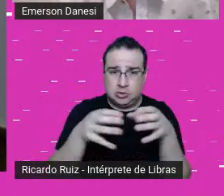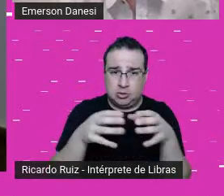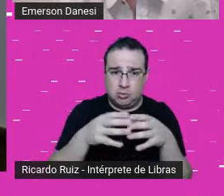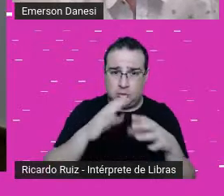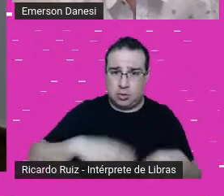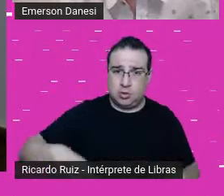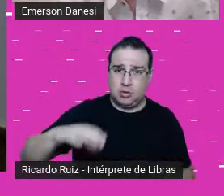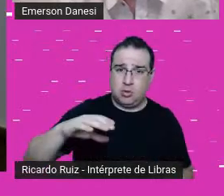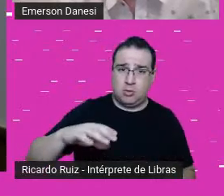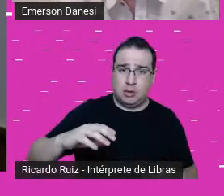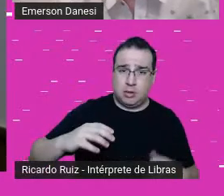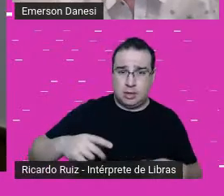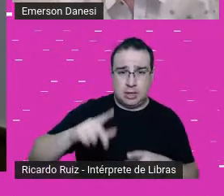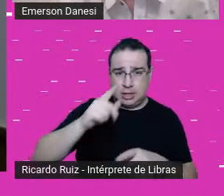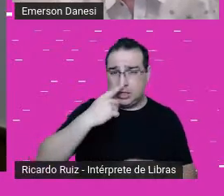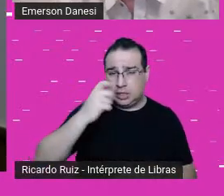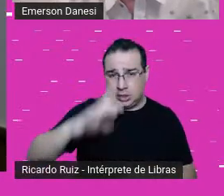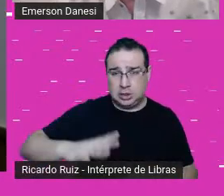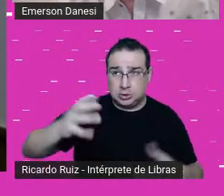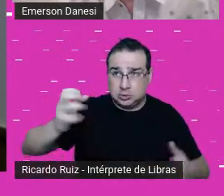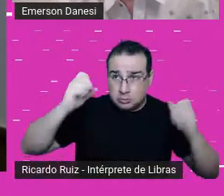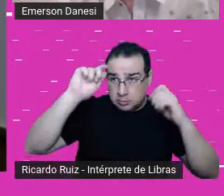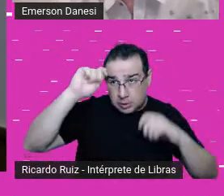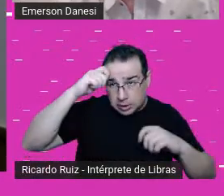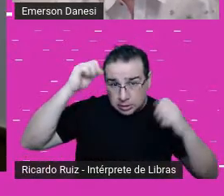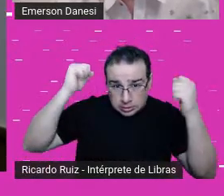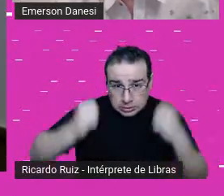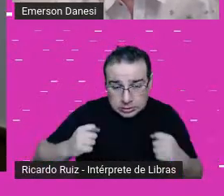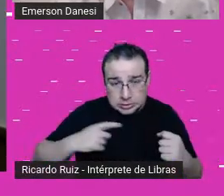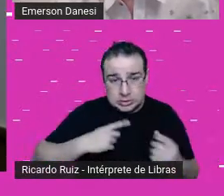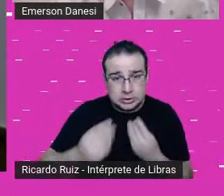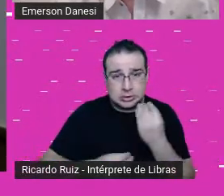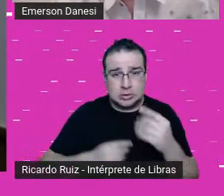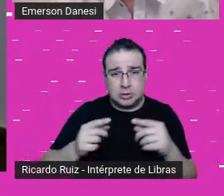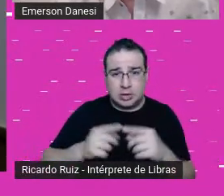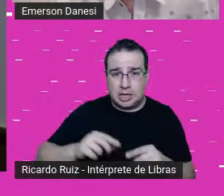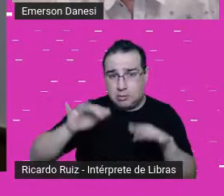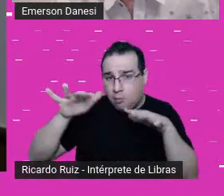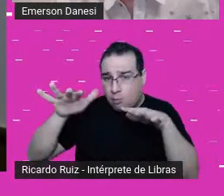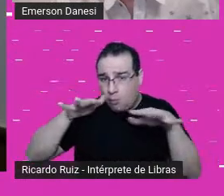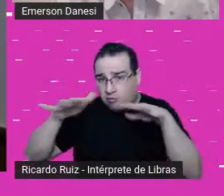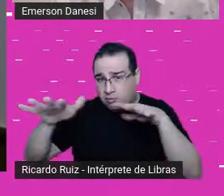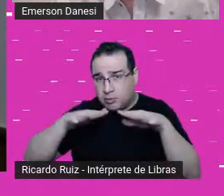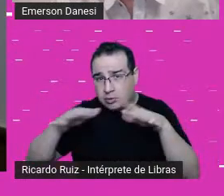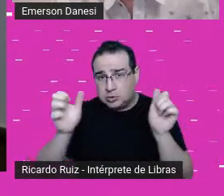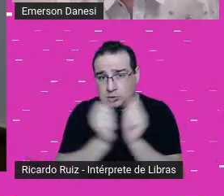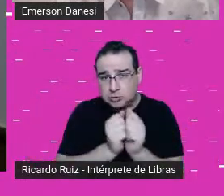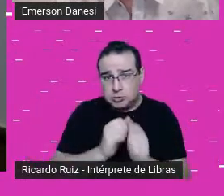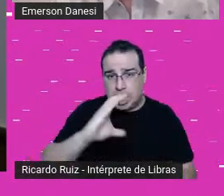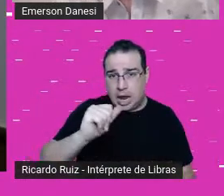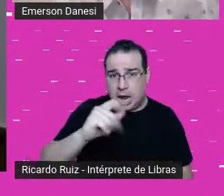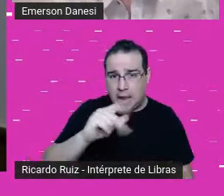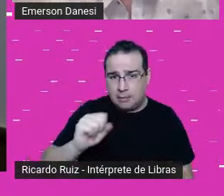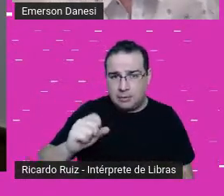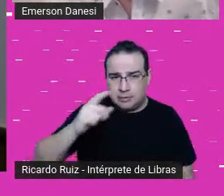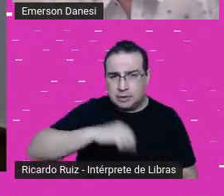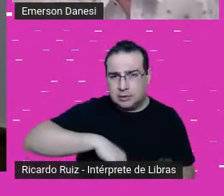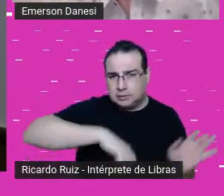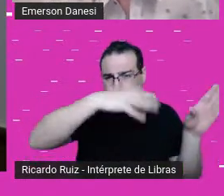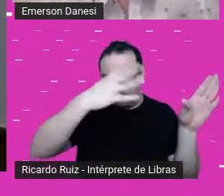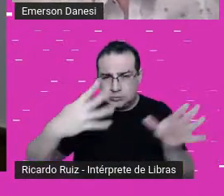lixo preto, que também é uma coisa agressiva, e às vezes elas se movimentavam com as capas, então você só via aquela mancha